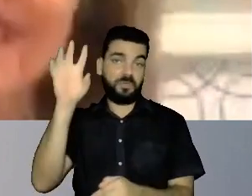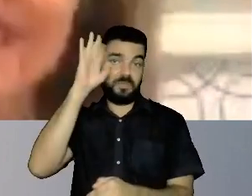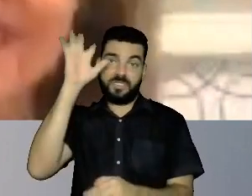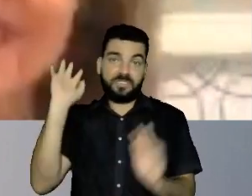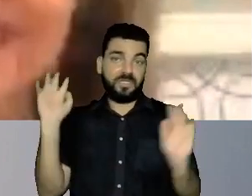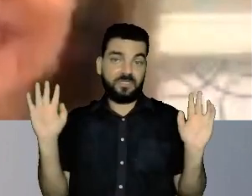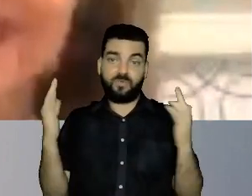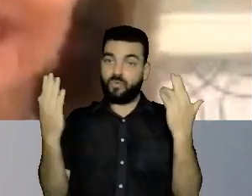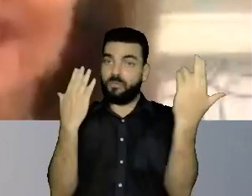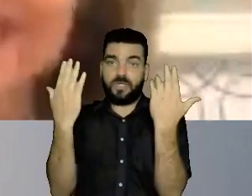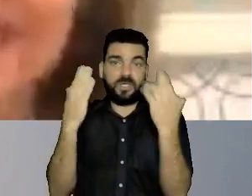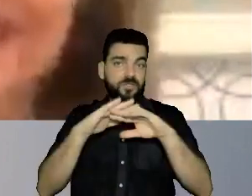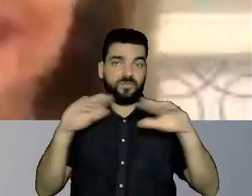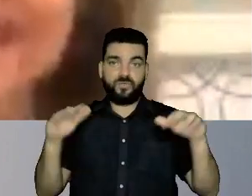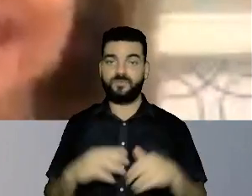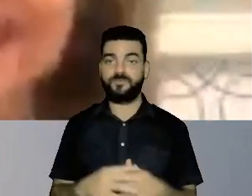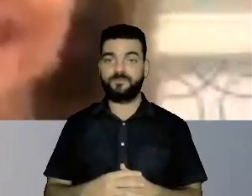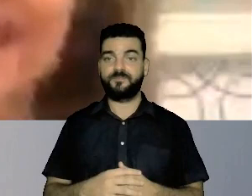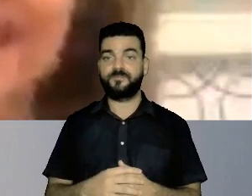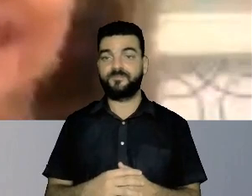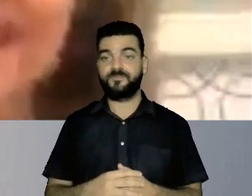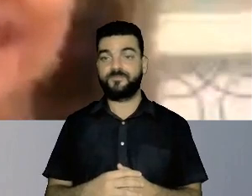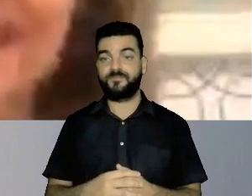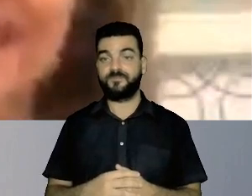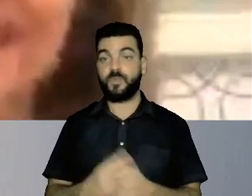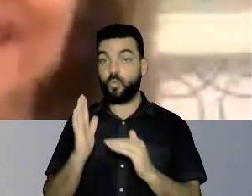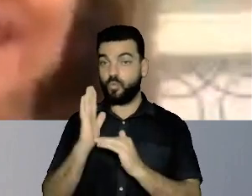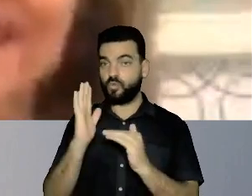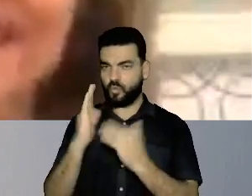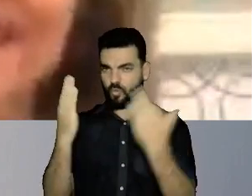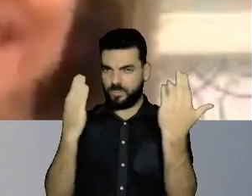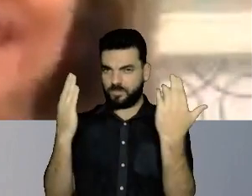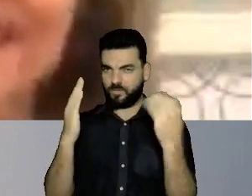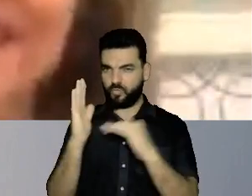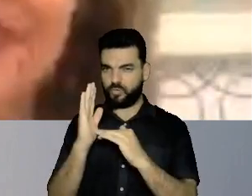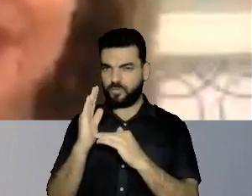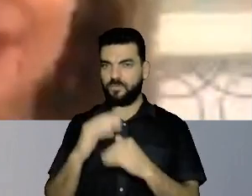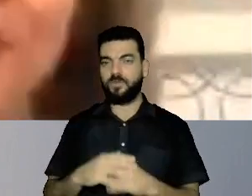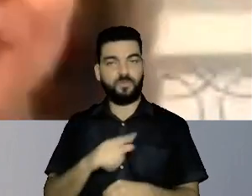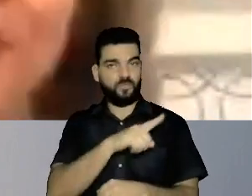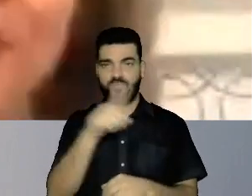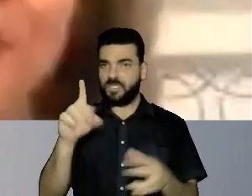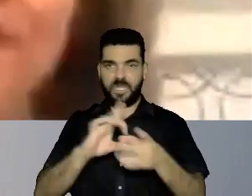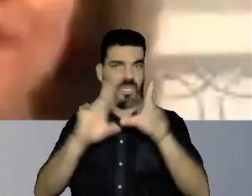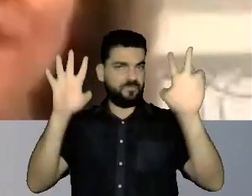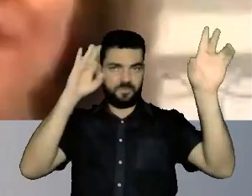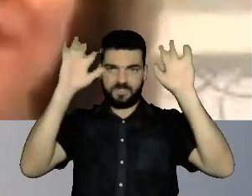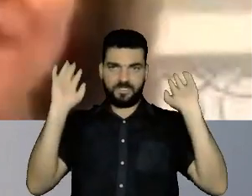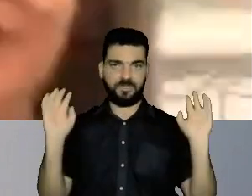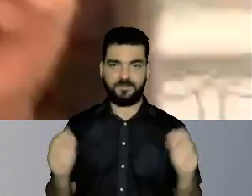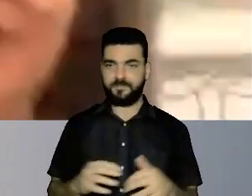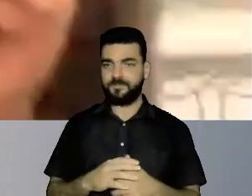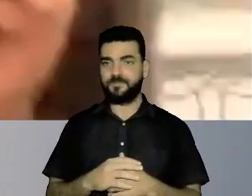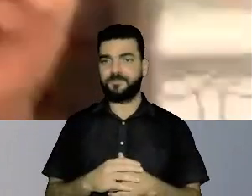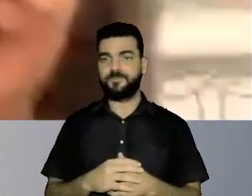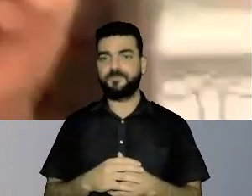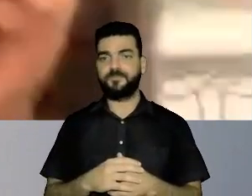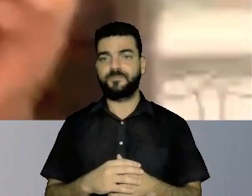negra. Né? Enfim, só queria trazer algumas dessas lembranças importantes,